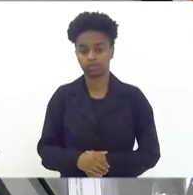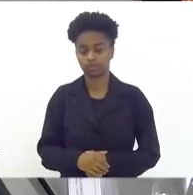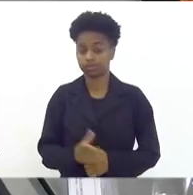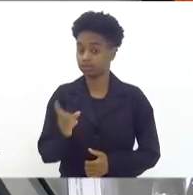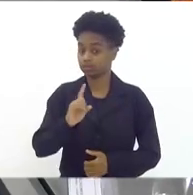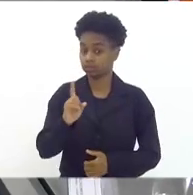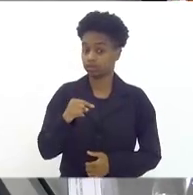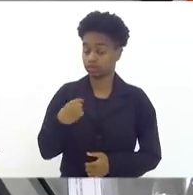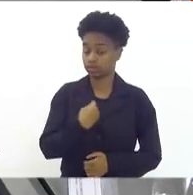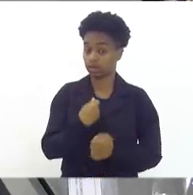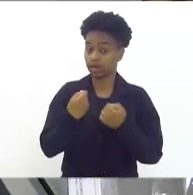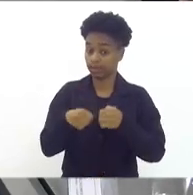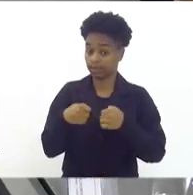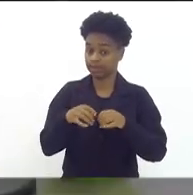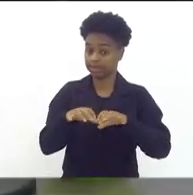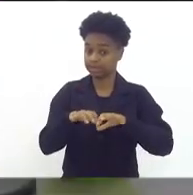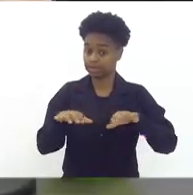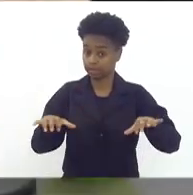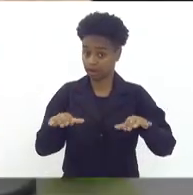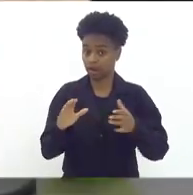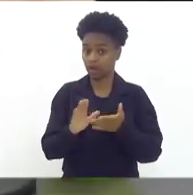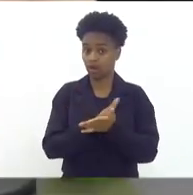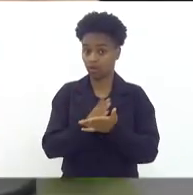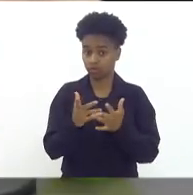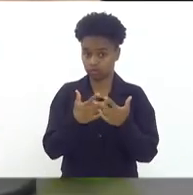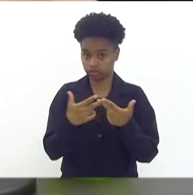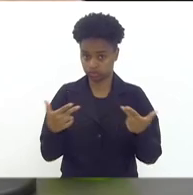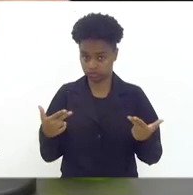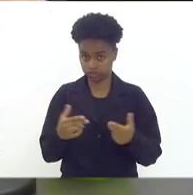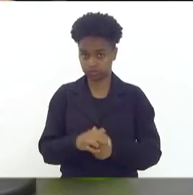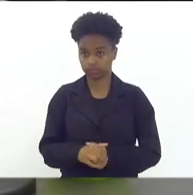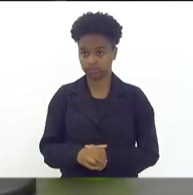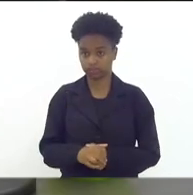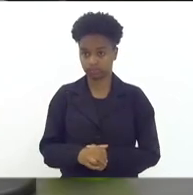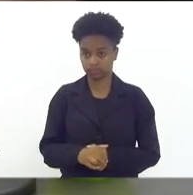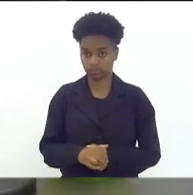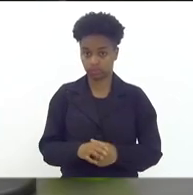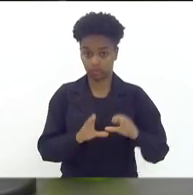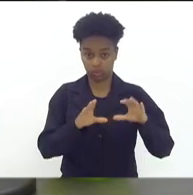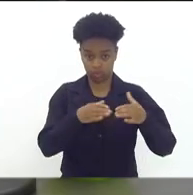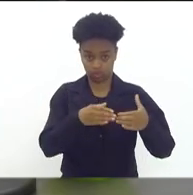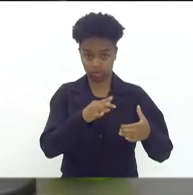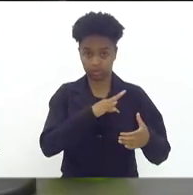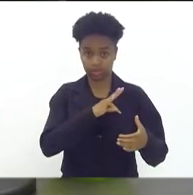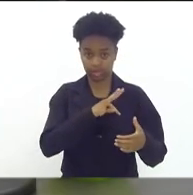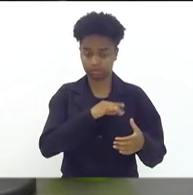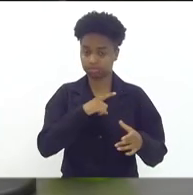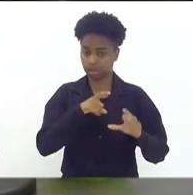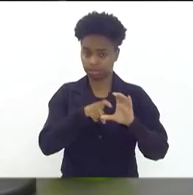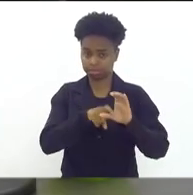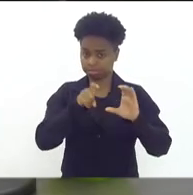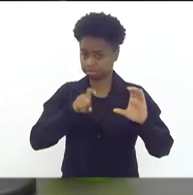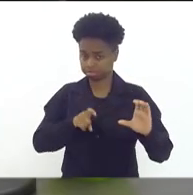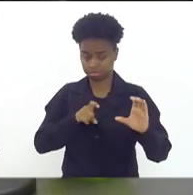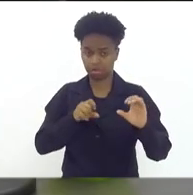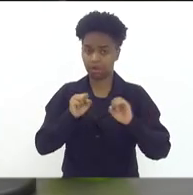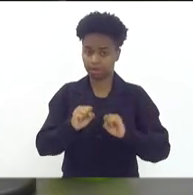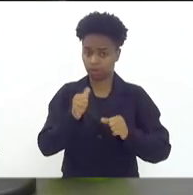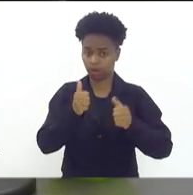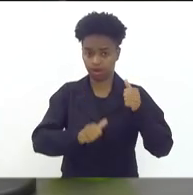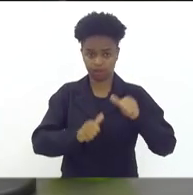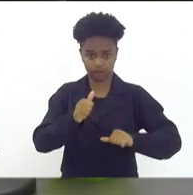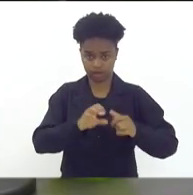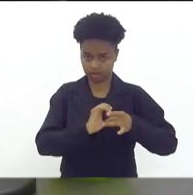precisa separar algumas questões né Eh todo o corpo técnico tem a sua Total Independência de avaliação